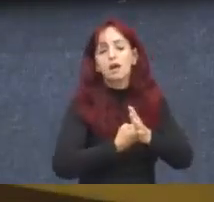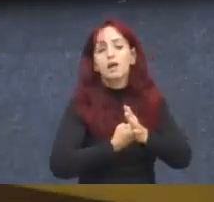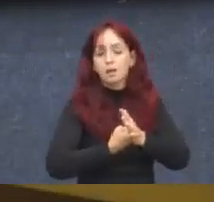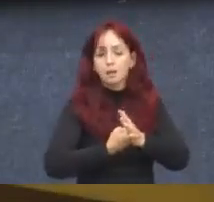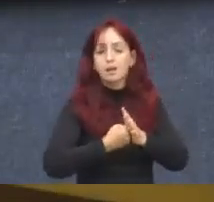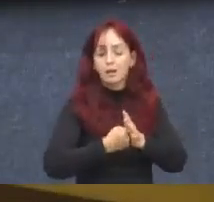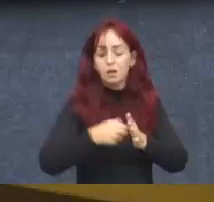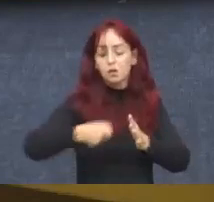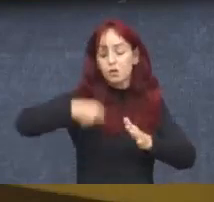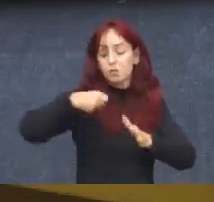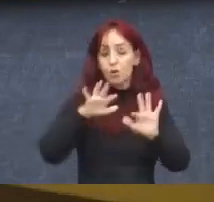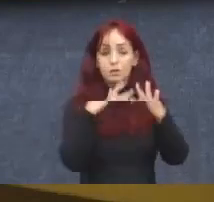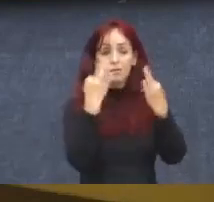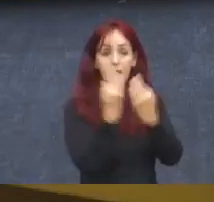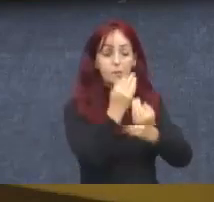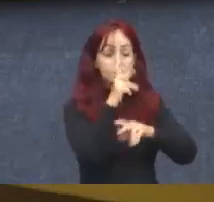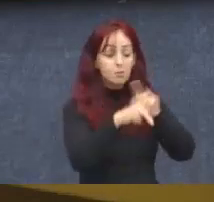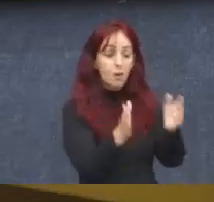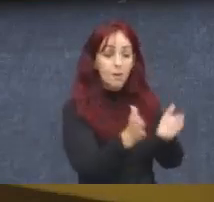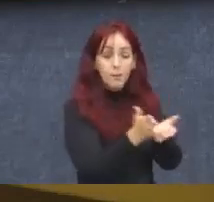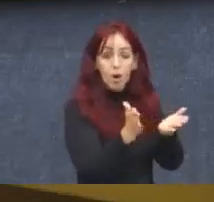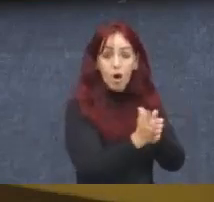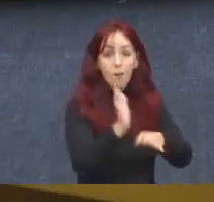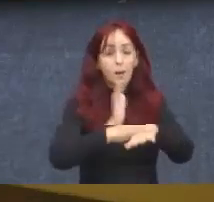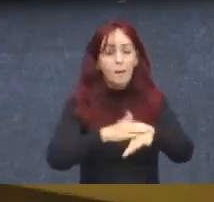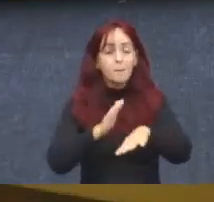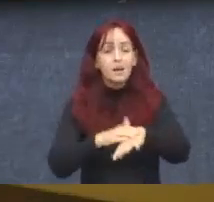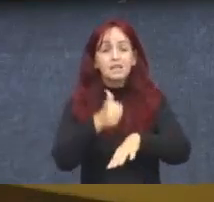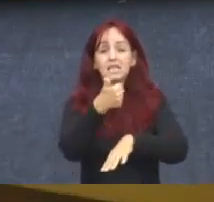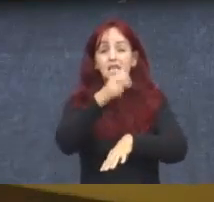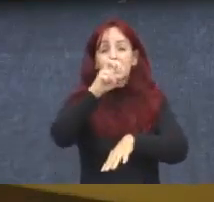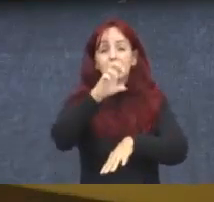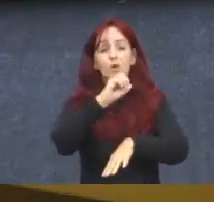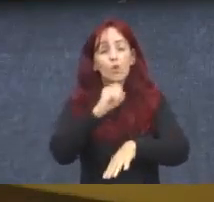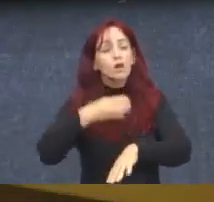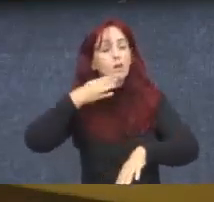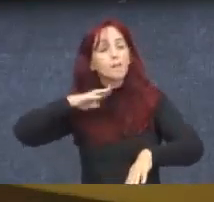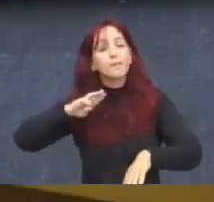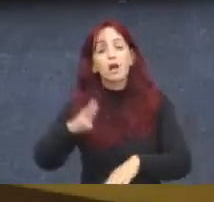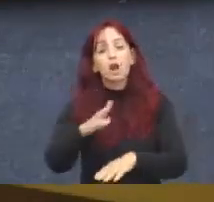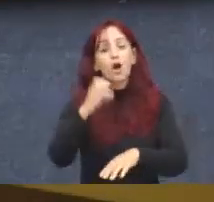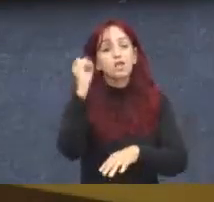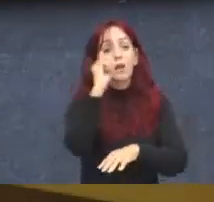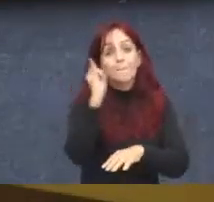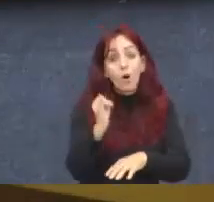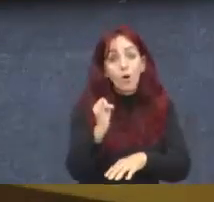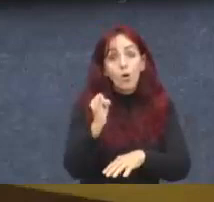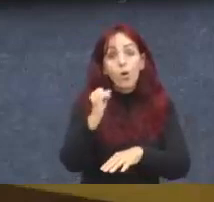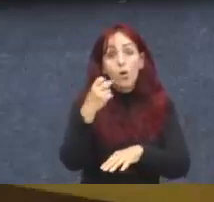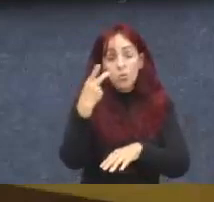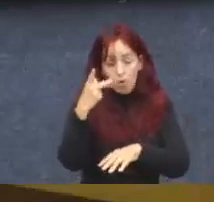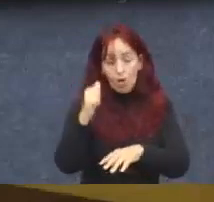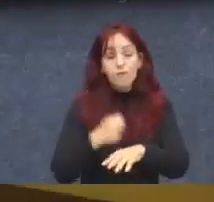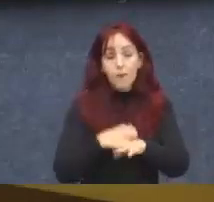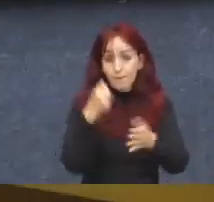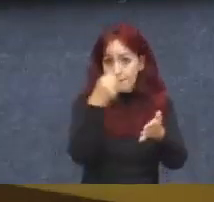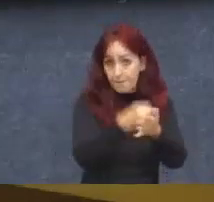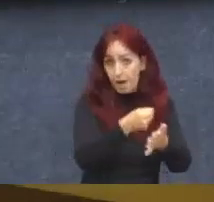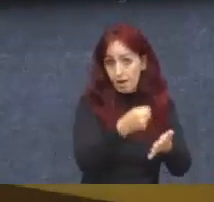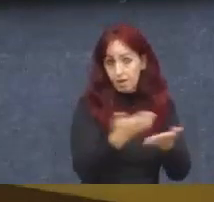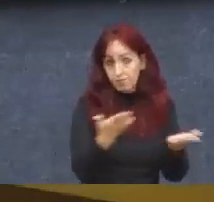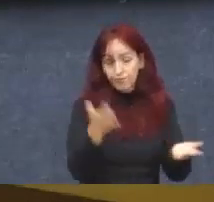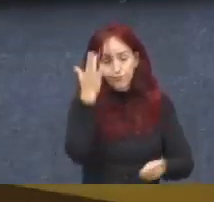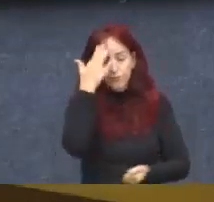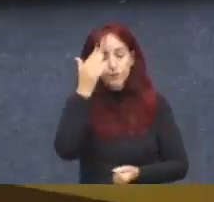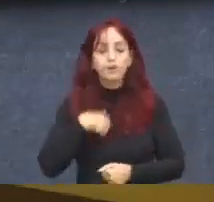mais carentes. Mais de 150 bilhões de impostos que o brasileiro vai pagar. Eu sei que o meu tempo é